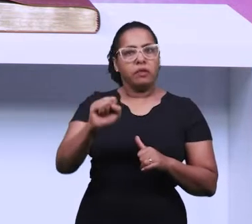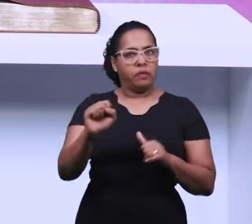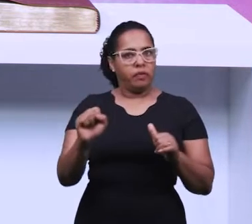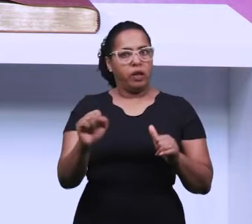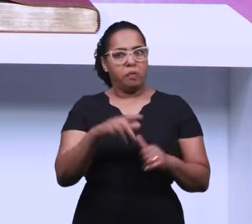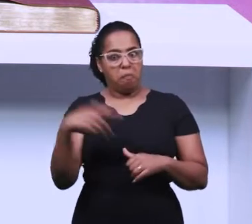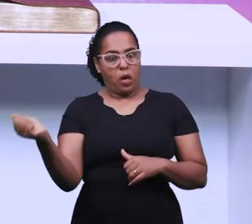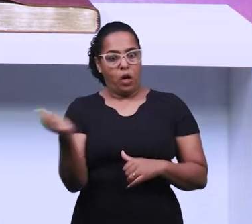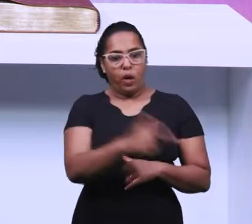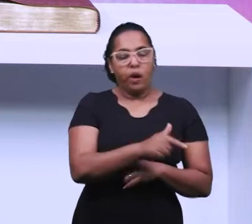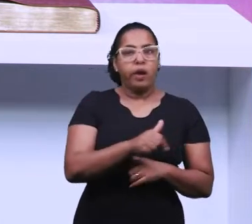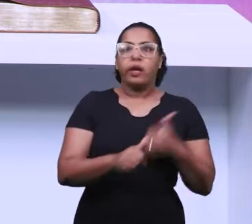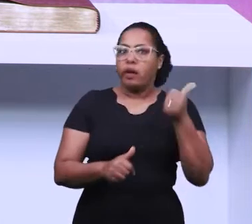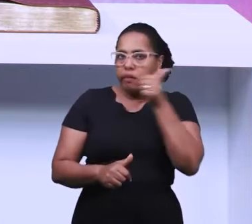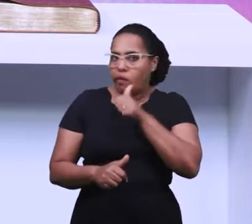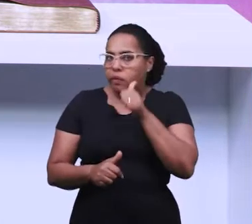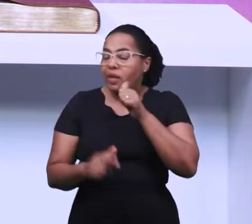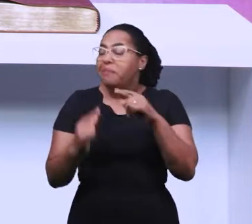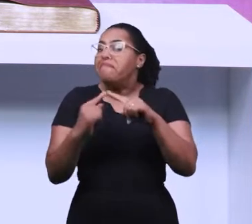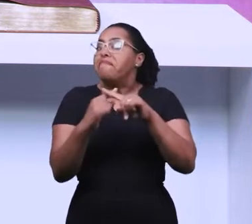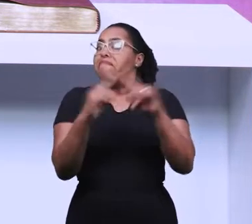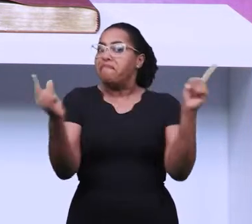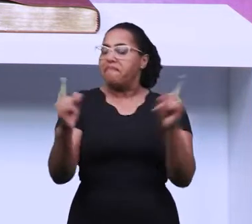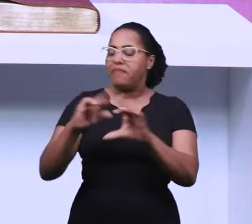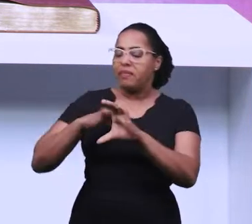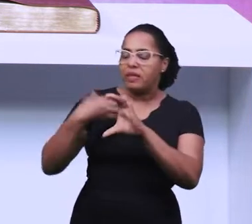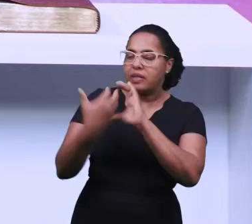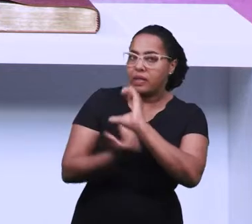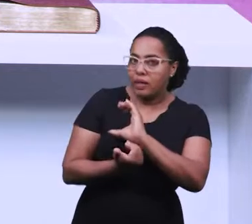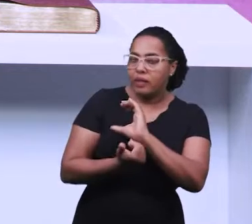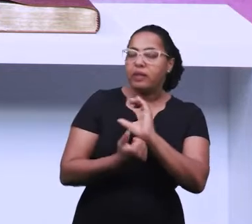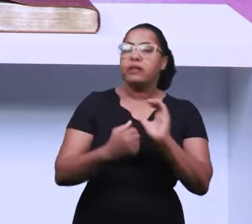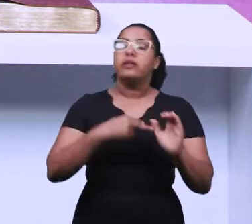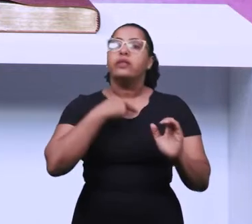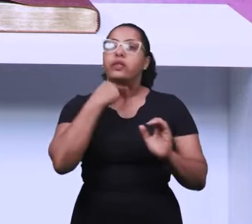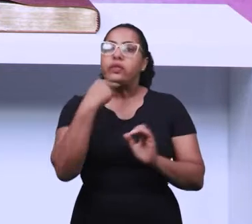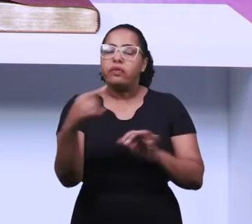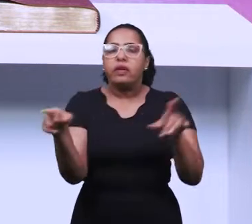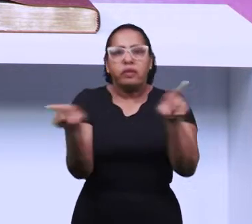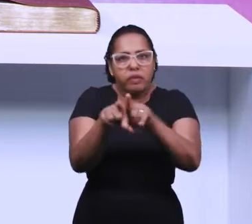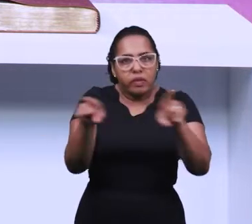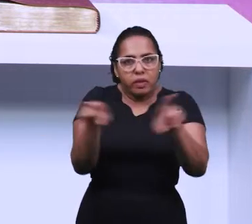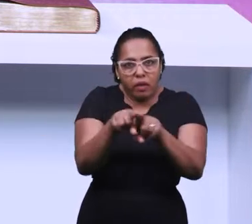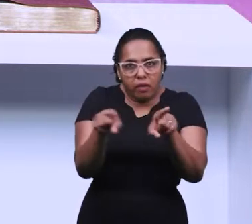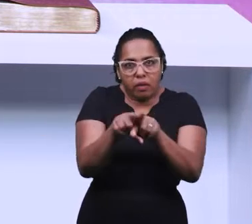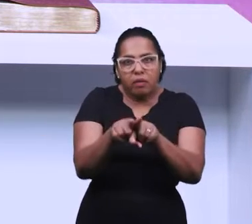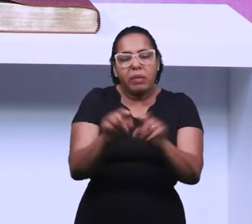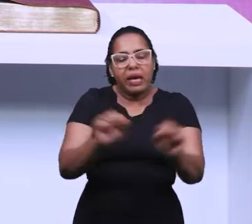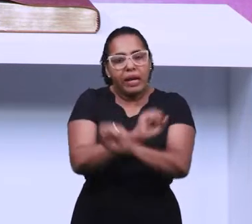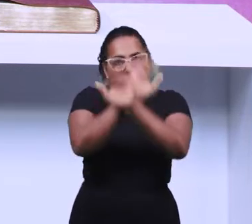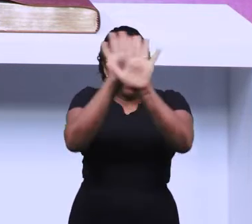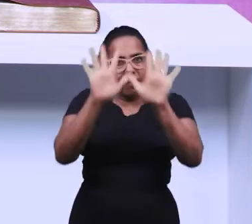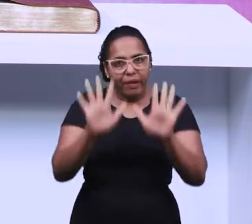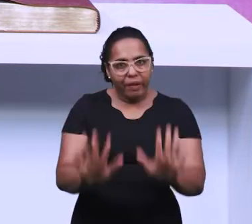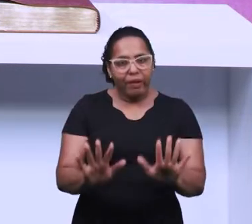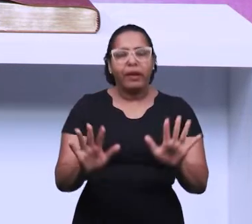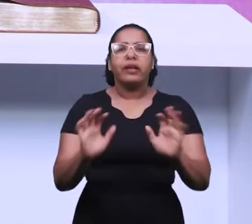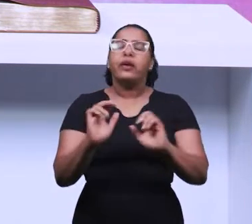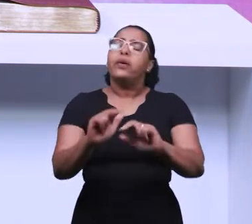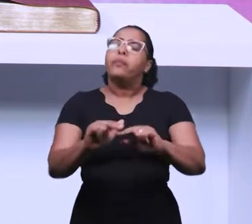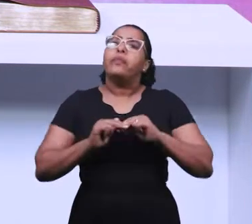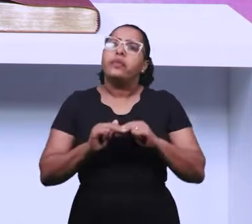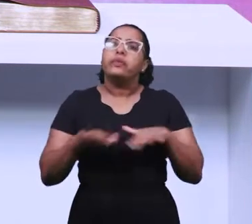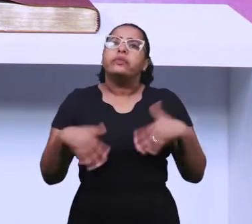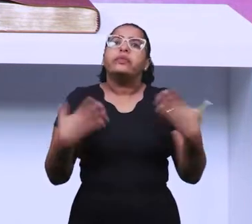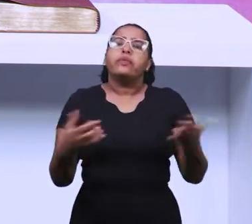em relação às meninas. Portanto, as características vocais também serão muito mais evidentes. E por